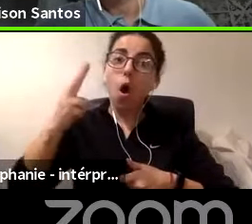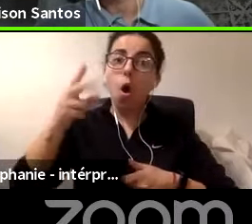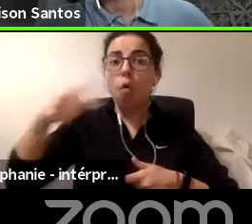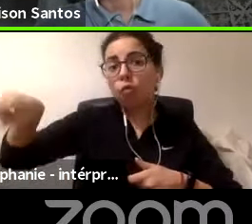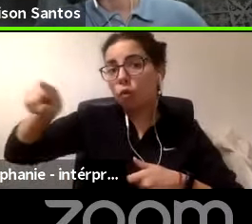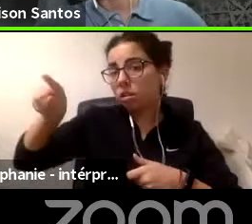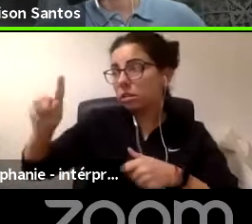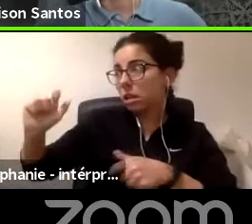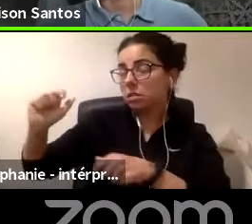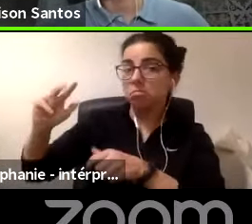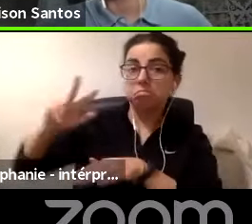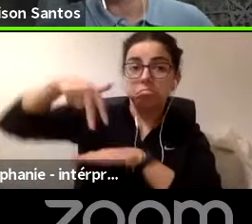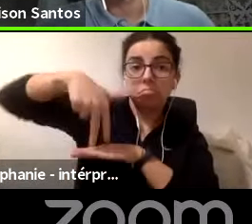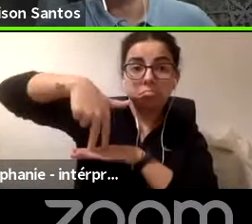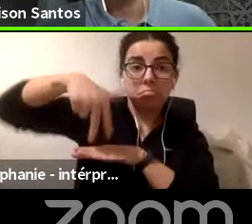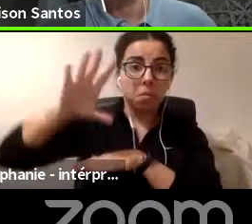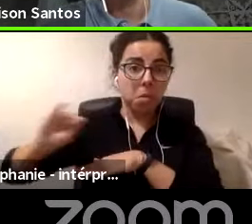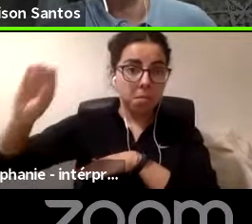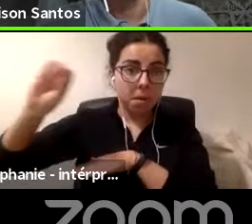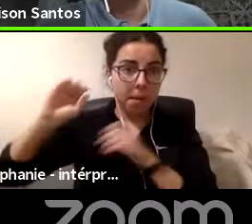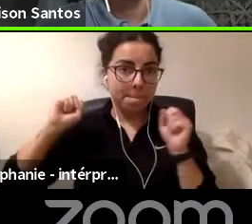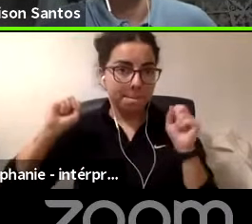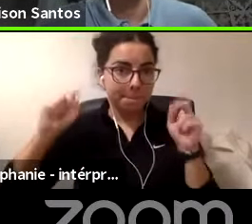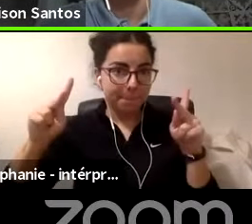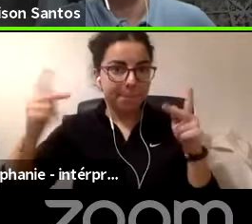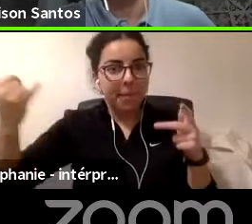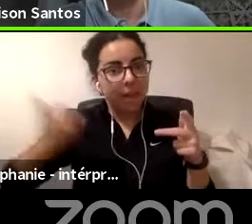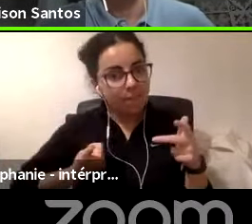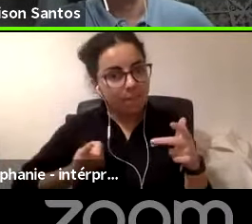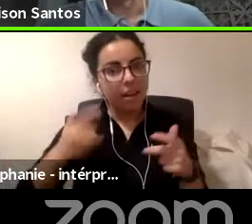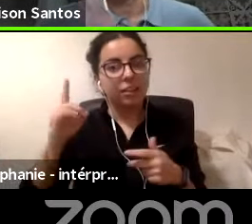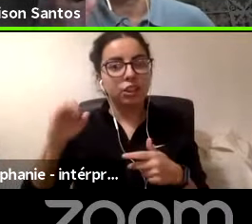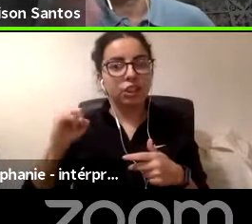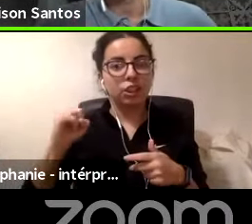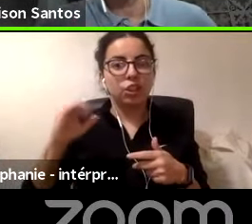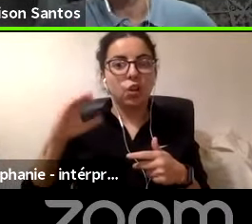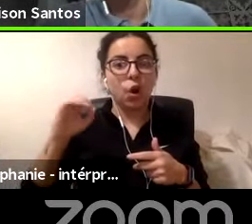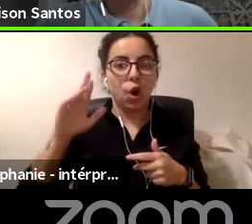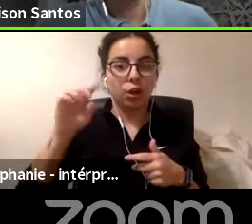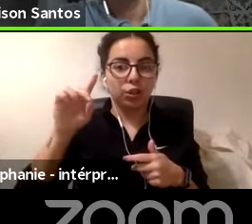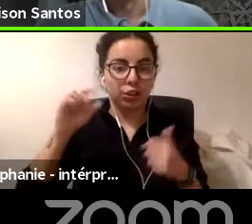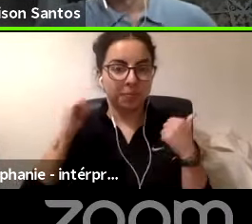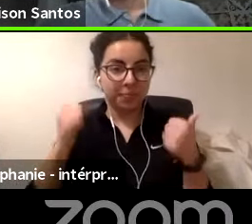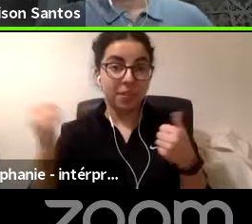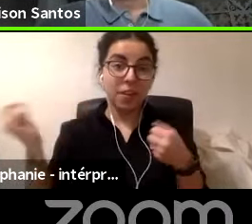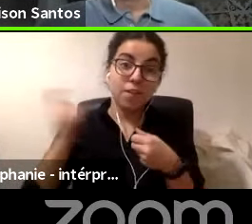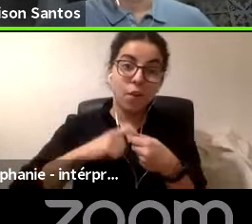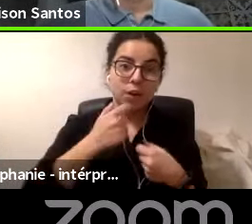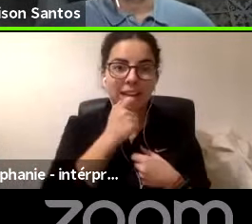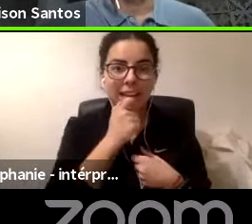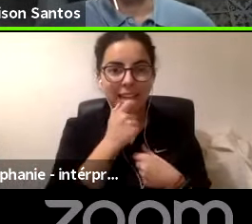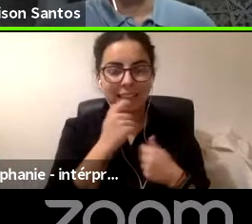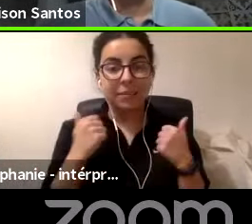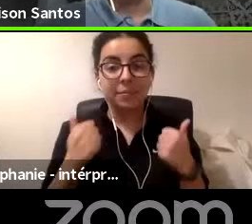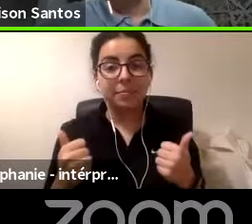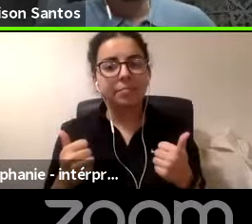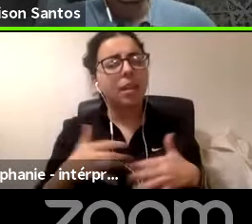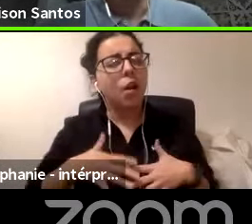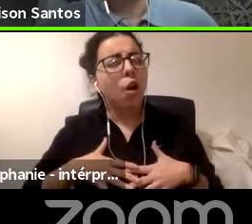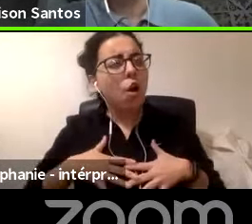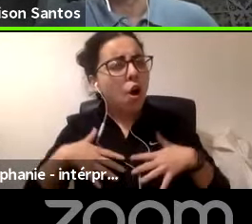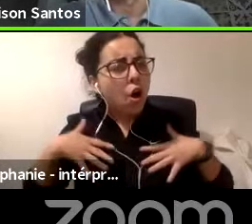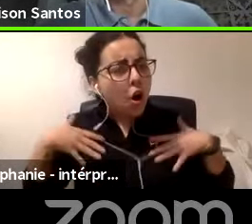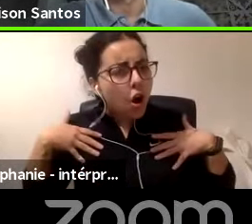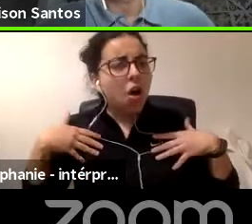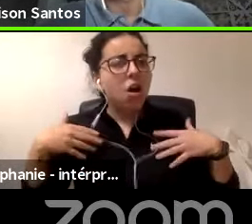traduzir, tá? Então, qualquer coisa, conversa comigo no Discord, que eu estou aqui olhando tudo. So, let's go back to English. It's an honor